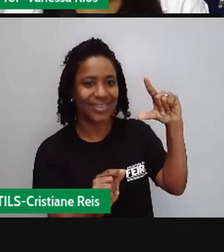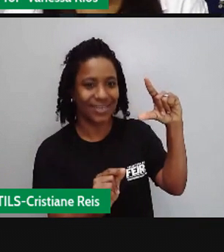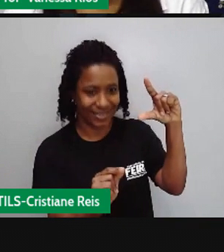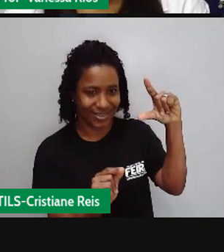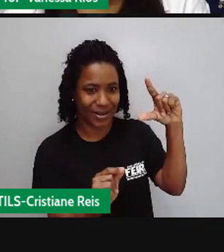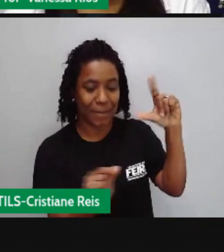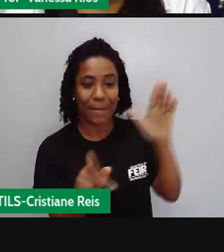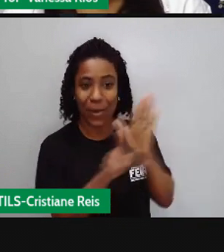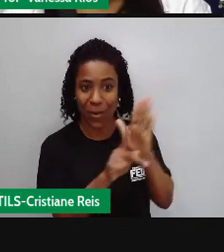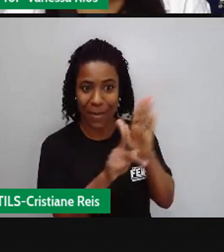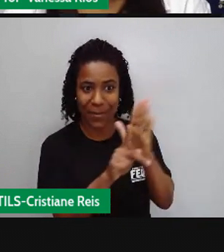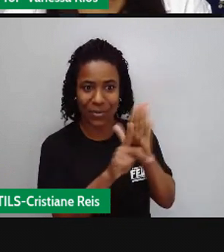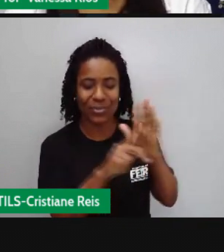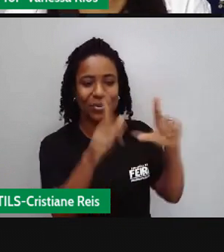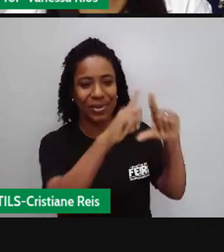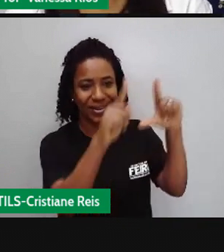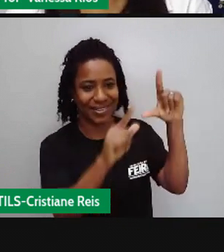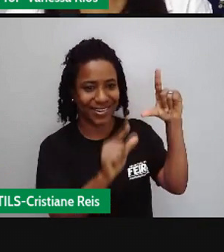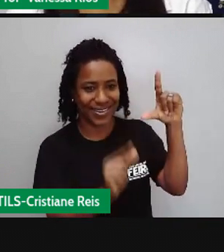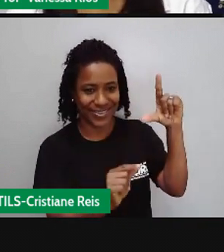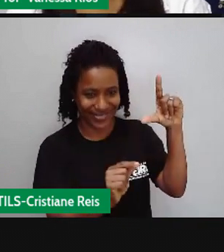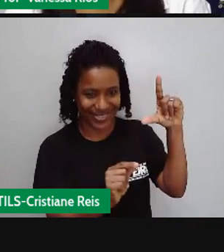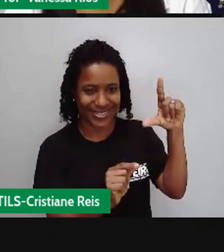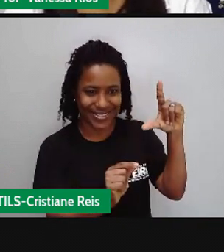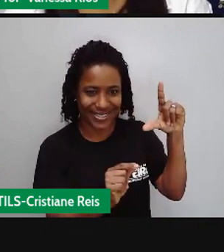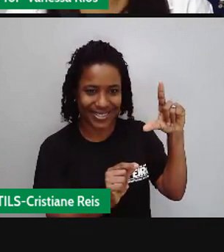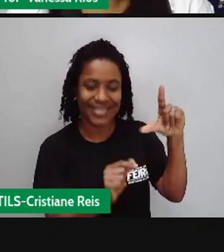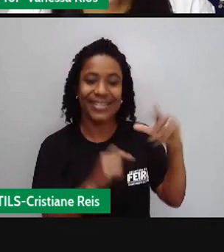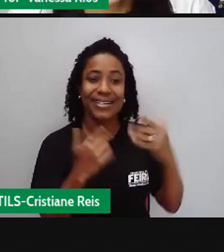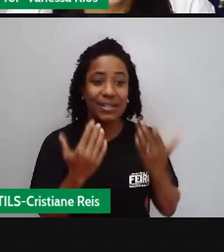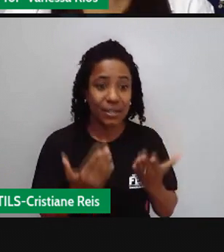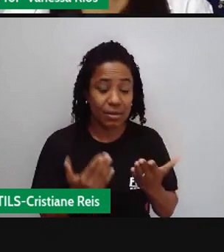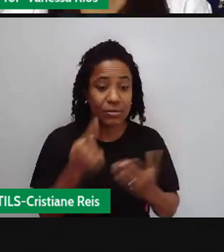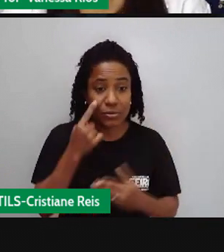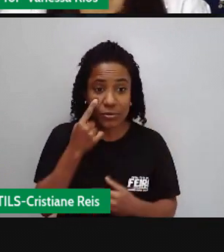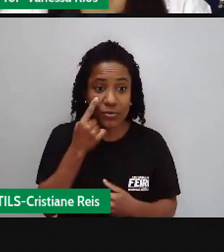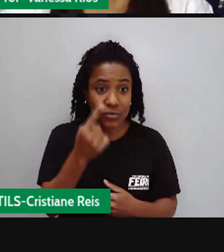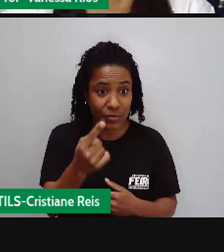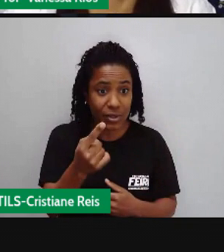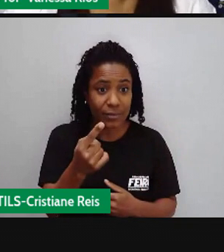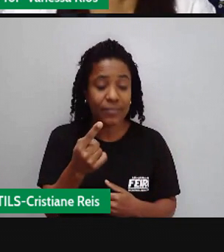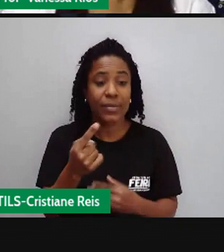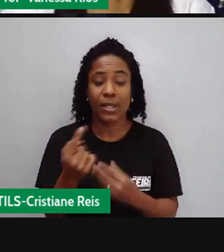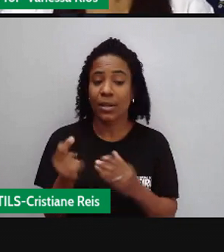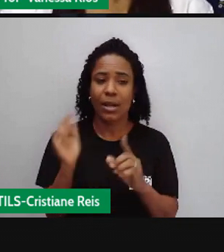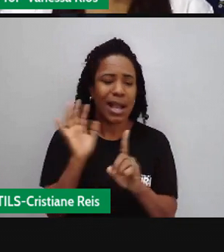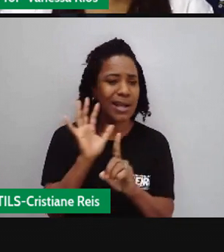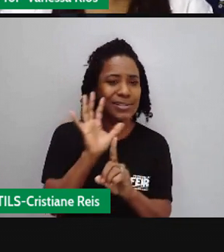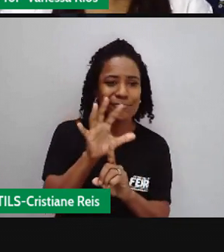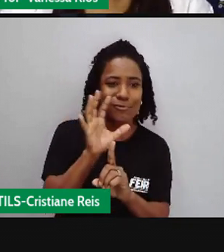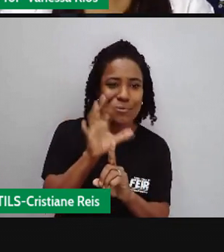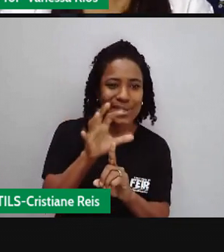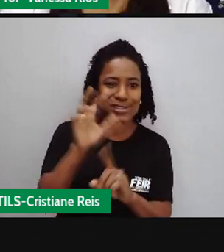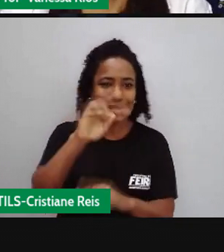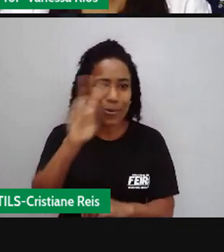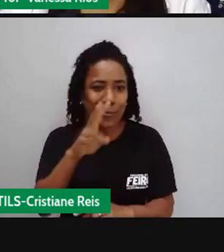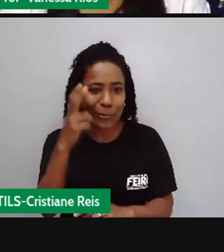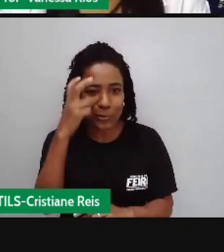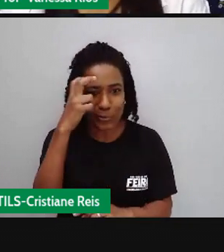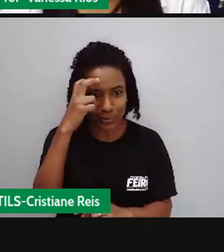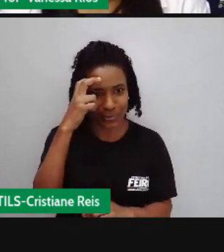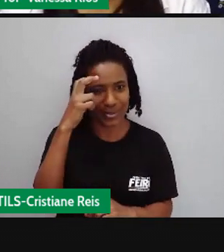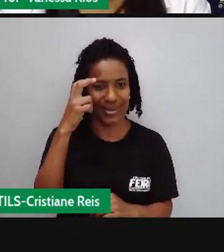na África. Então, a gente observa aí todas as questões, né, as influências culturais fazendo